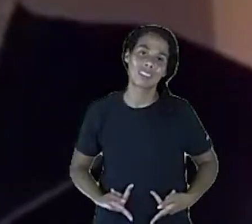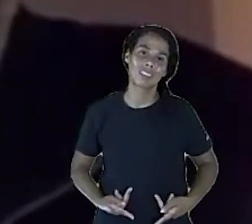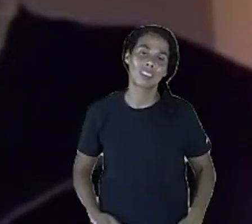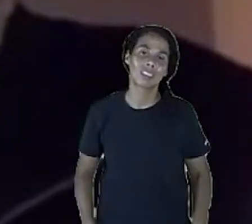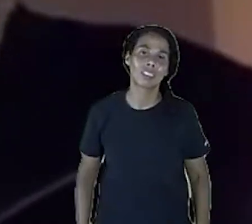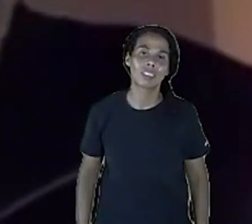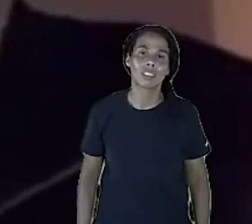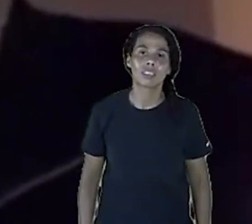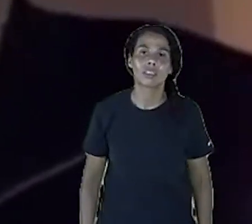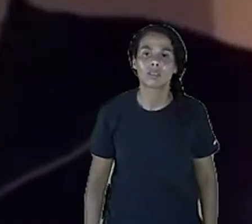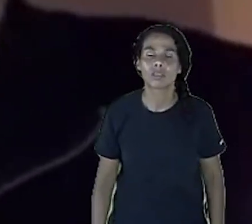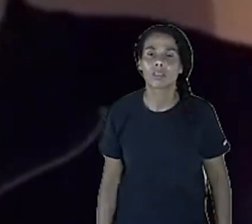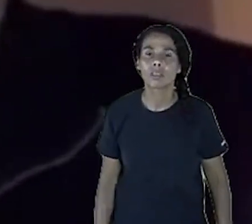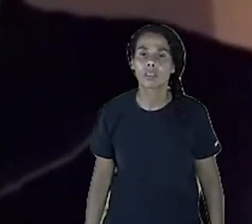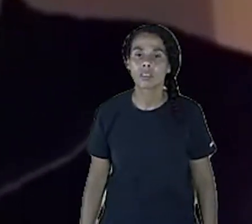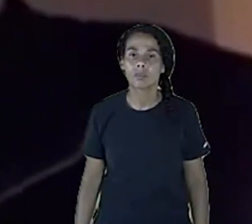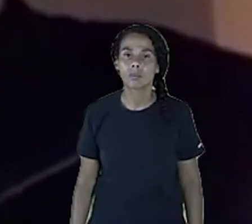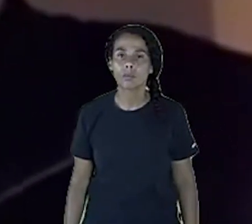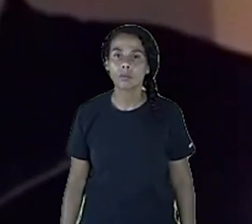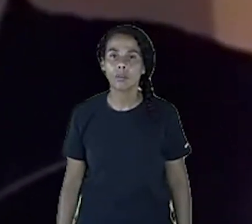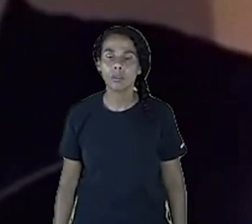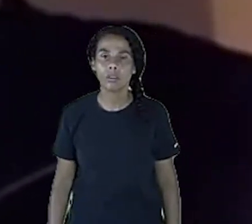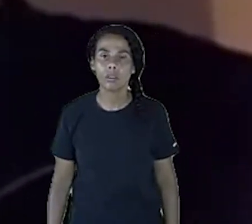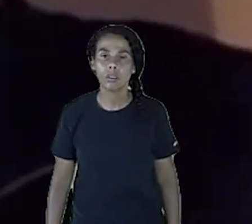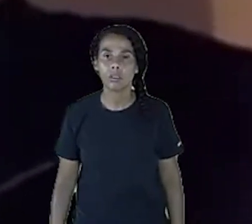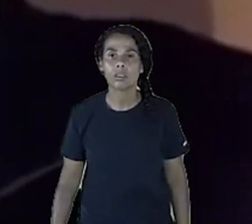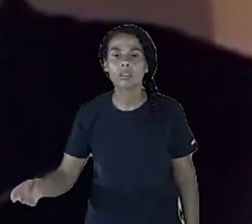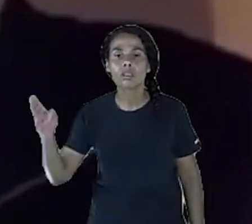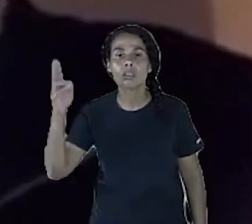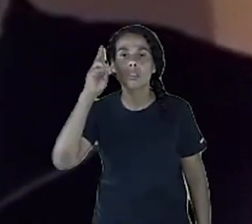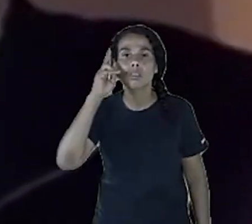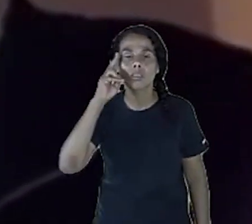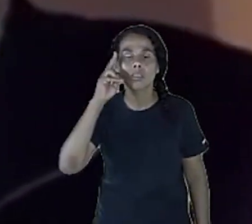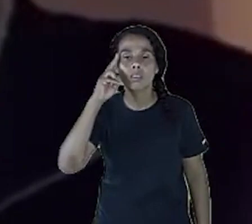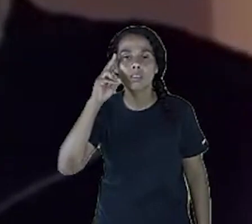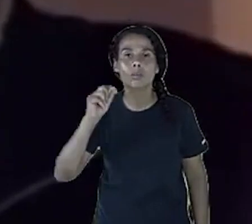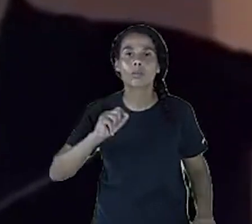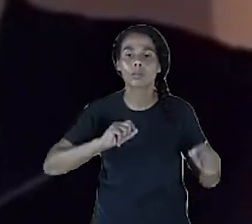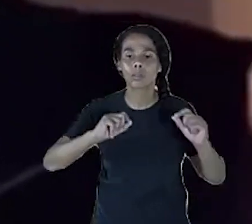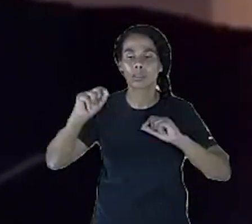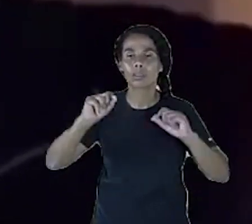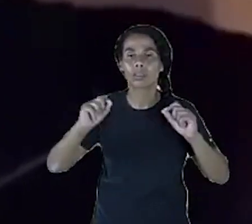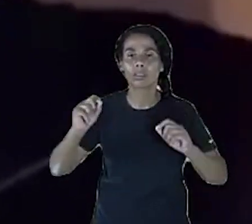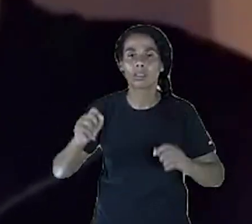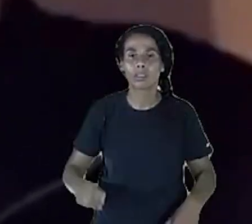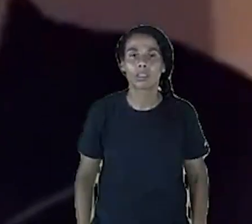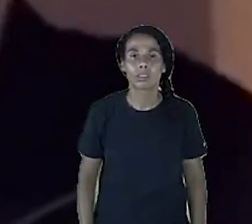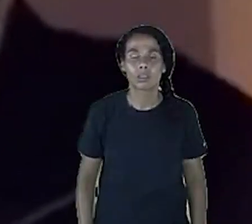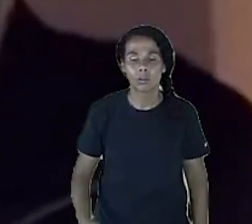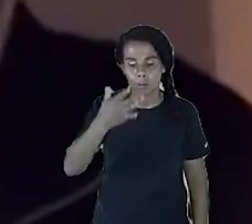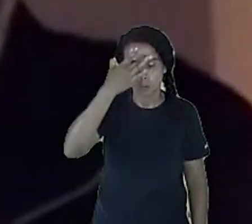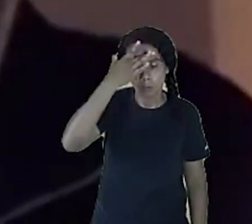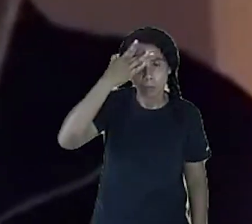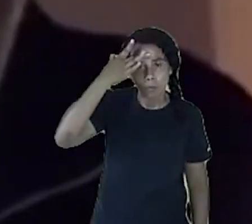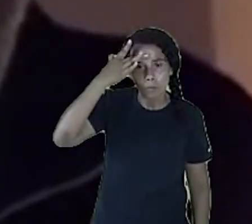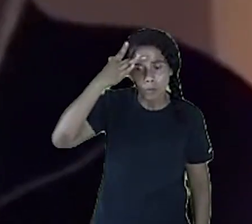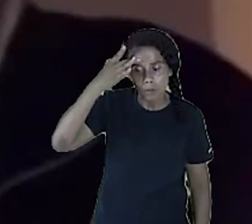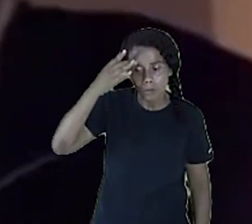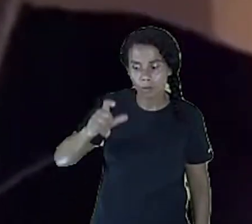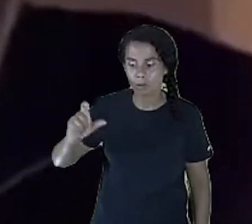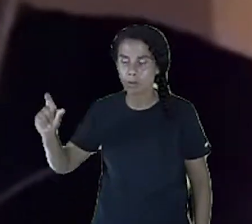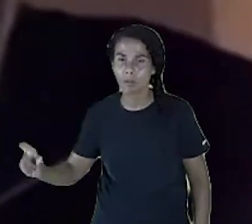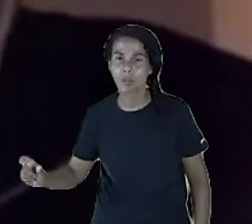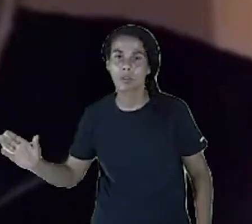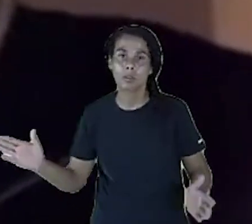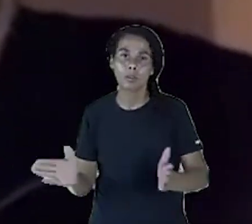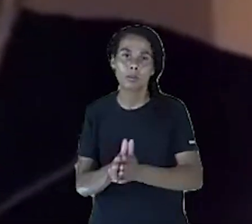portadores de alguma coisa ampla, de algum bem, de uma riqueza já qualquer.